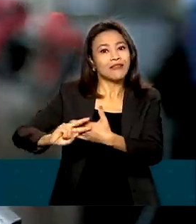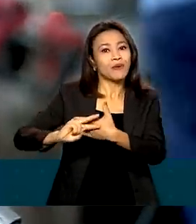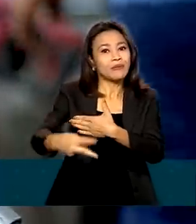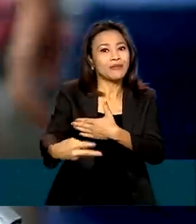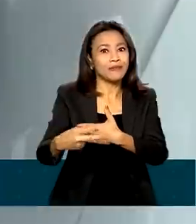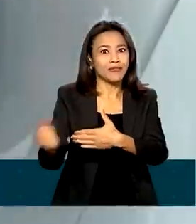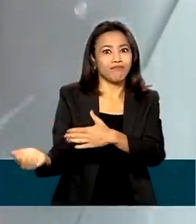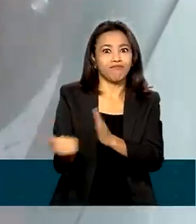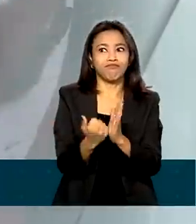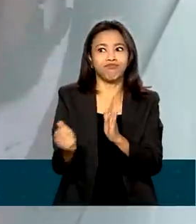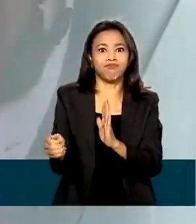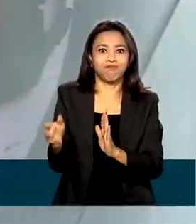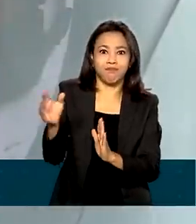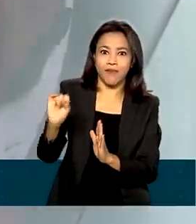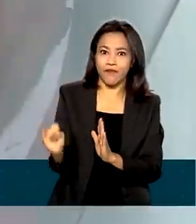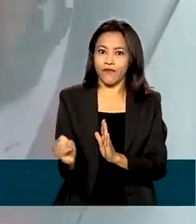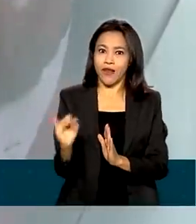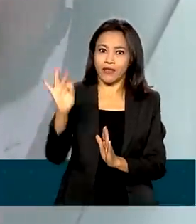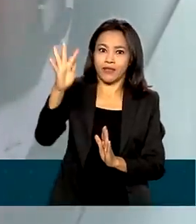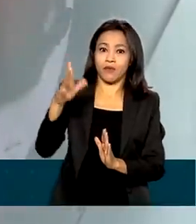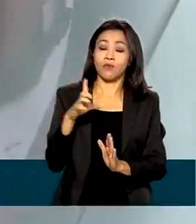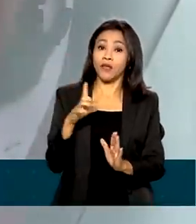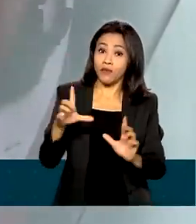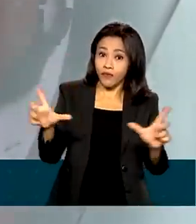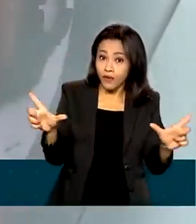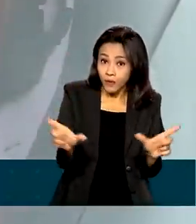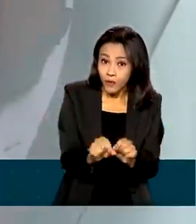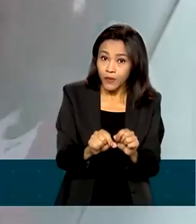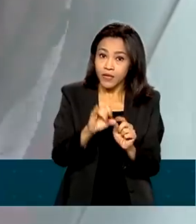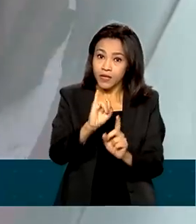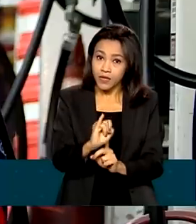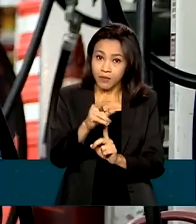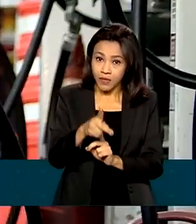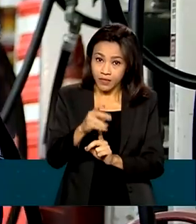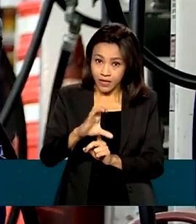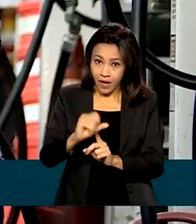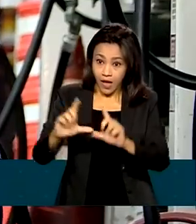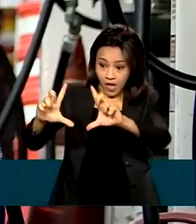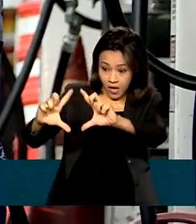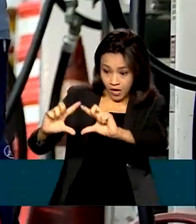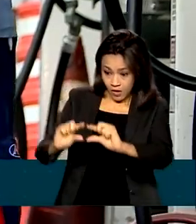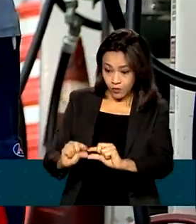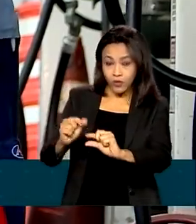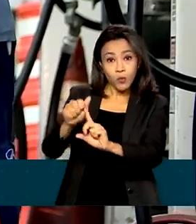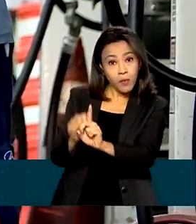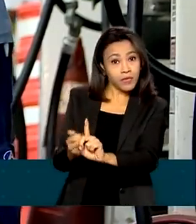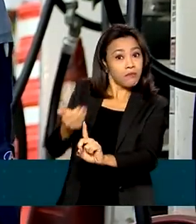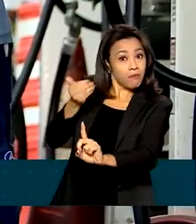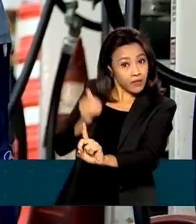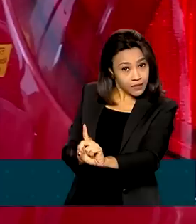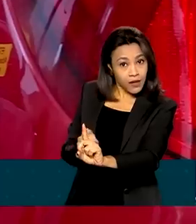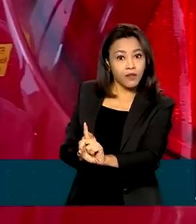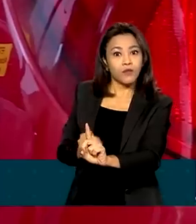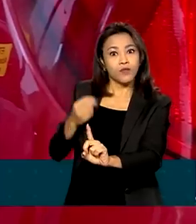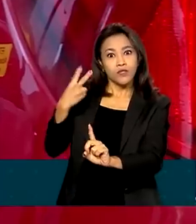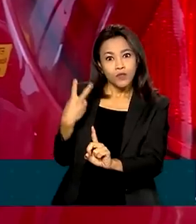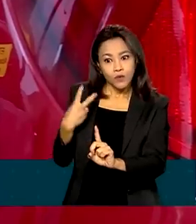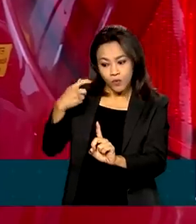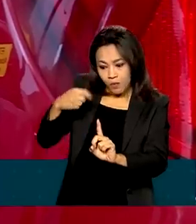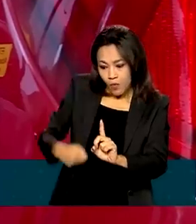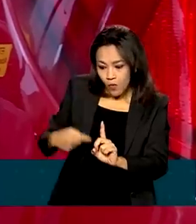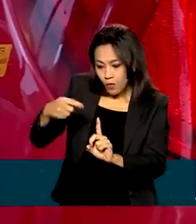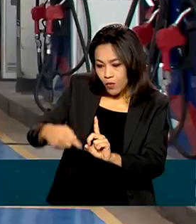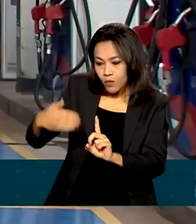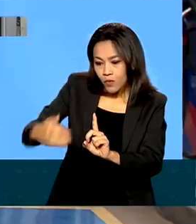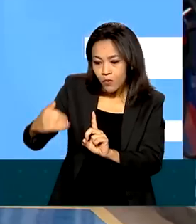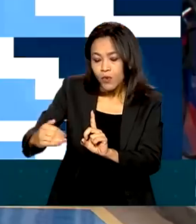em agosto. O IPCA teve queda de 0,36% no mês passado. Foi o segundo mês seguido de